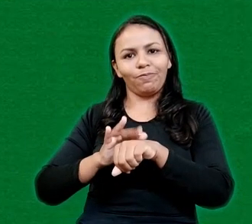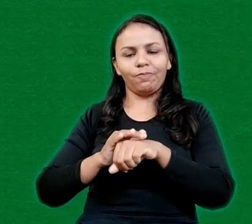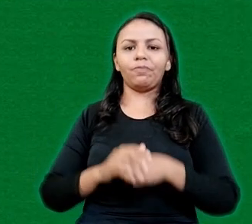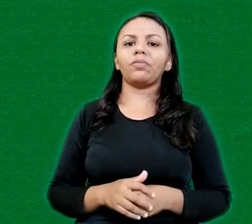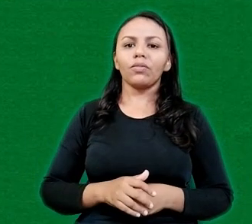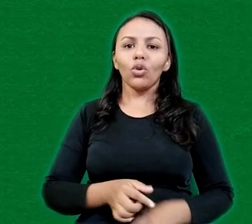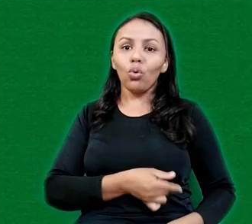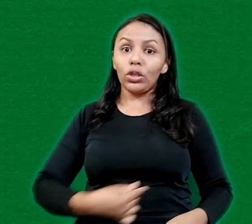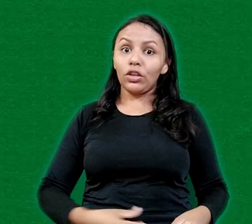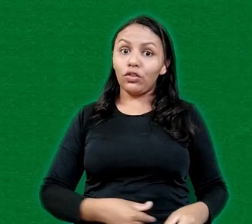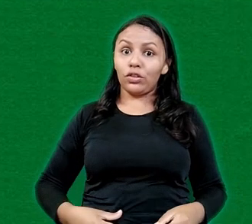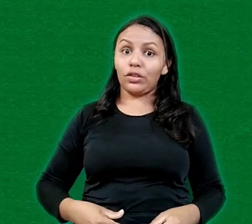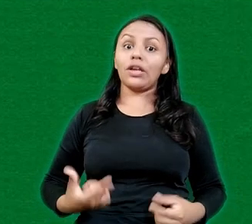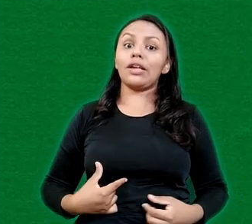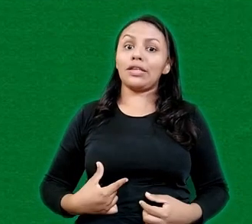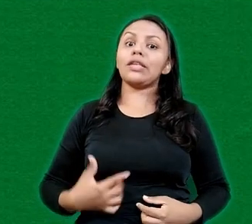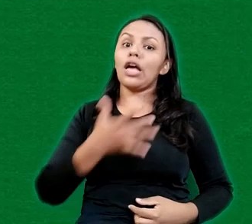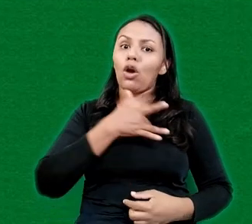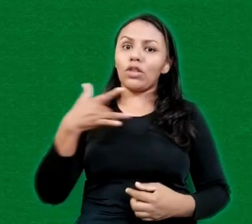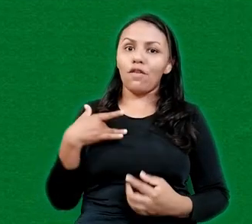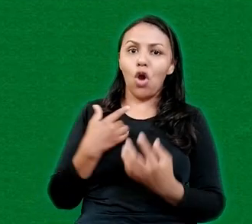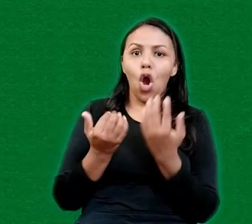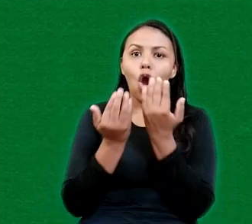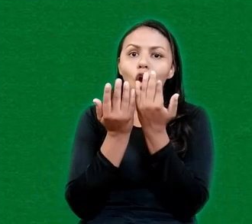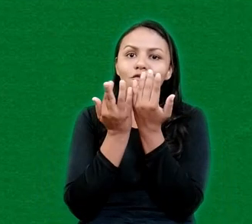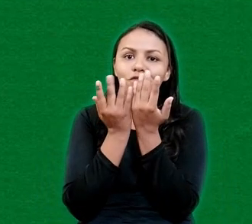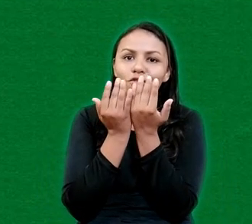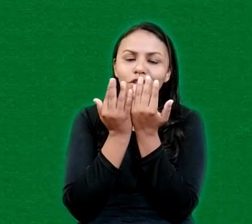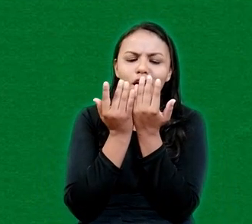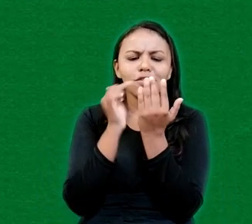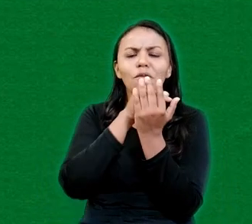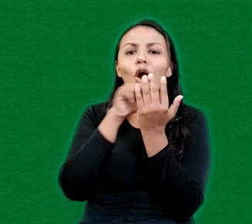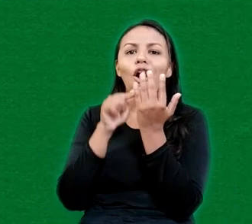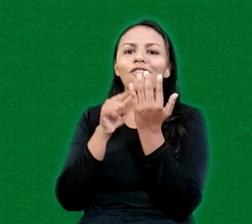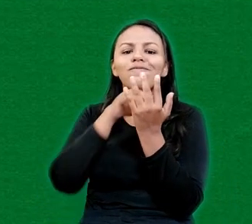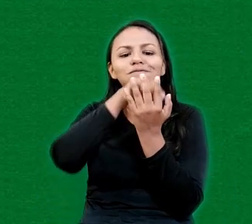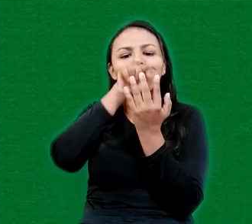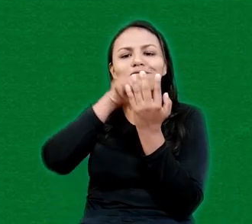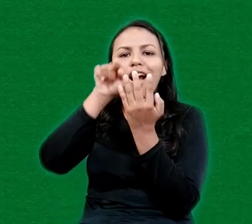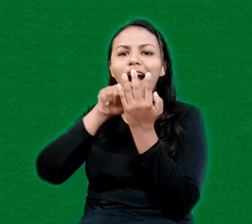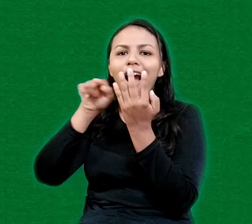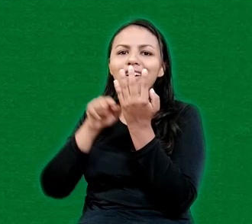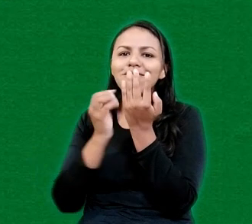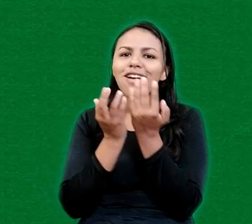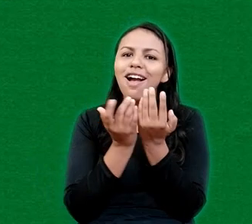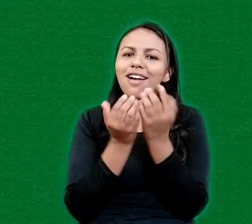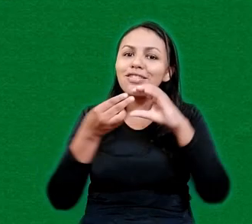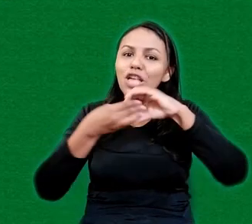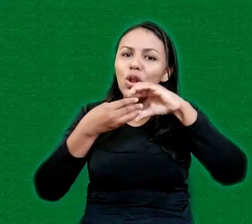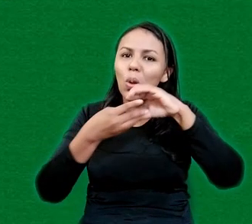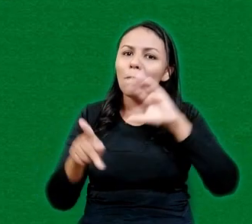saudável, ele tem a altura das vilosidades. As vilosidades intestinais são estruturas que compõem a